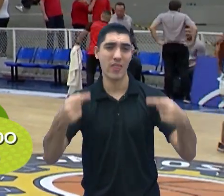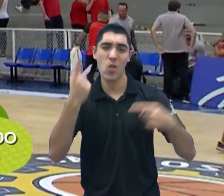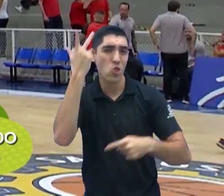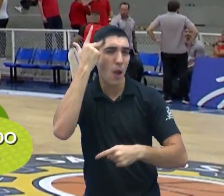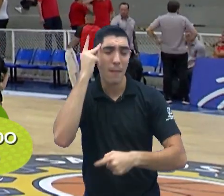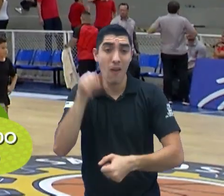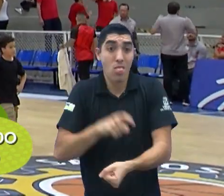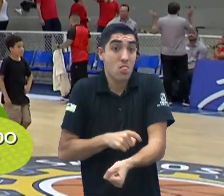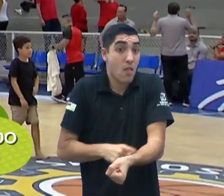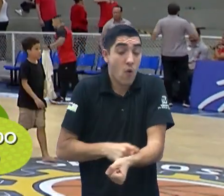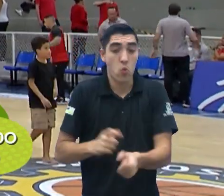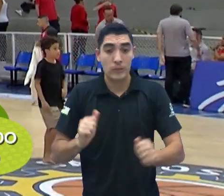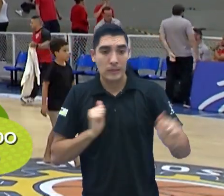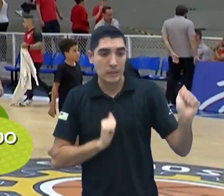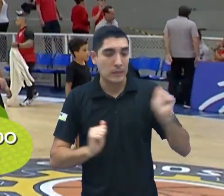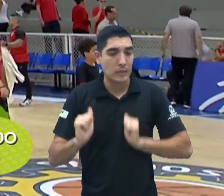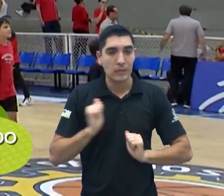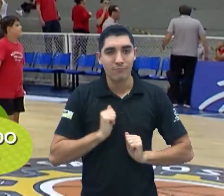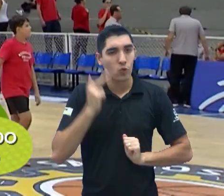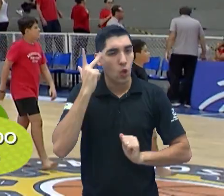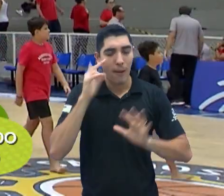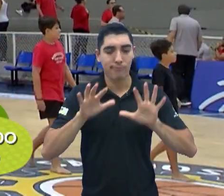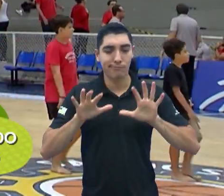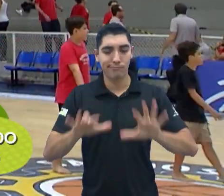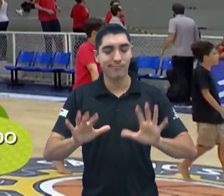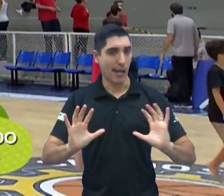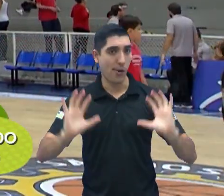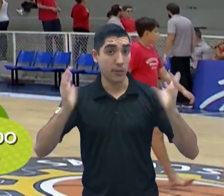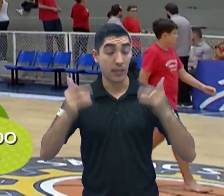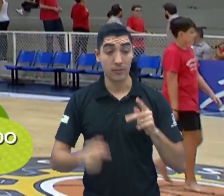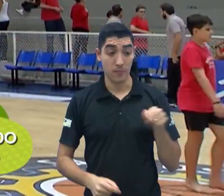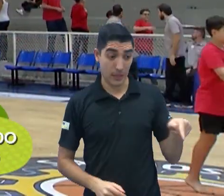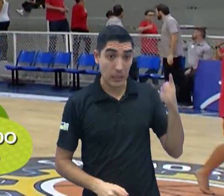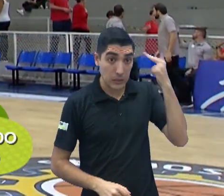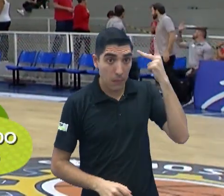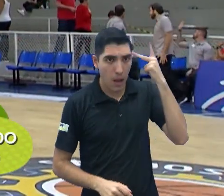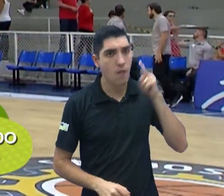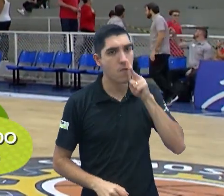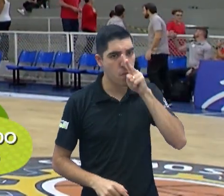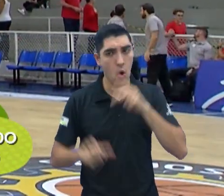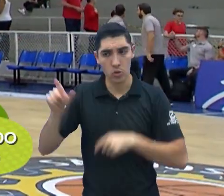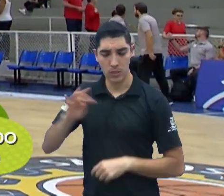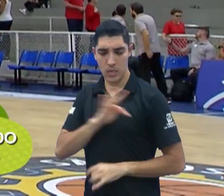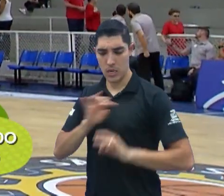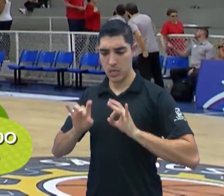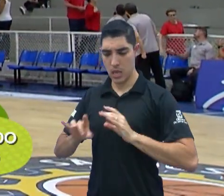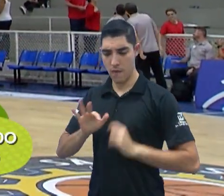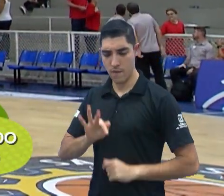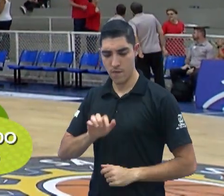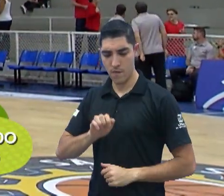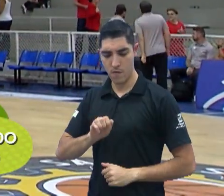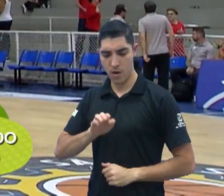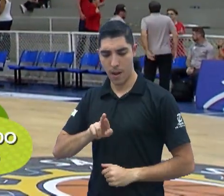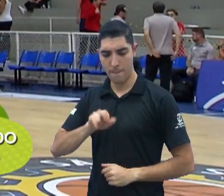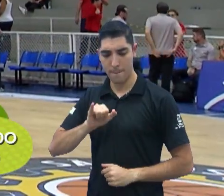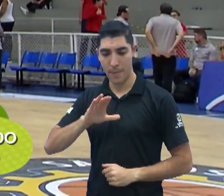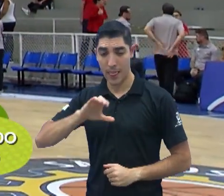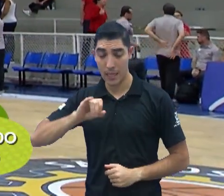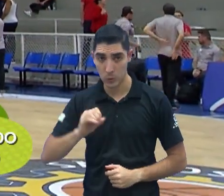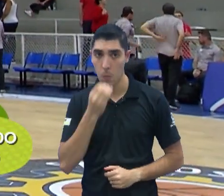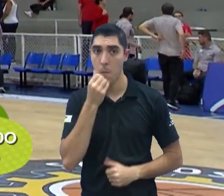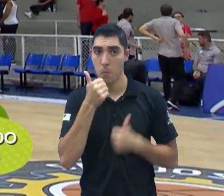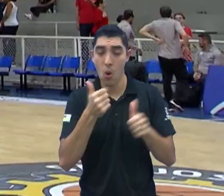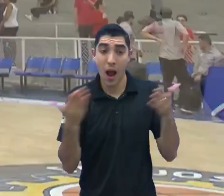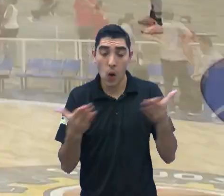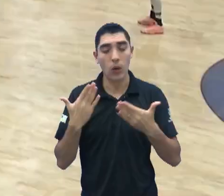mundo ansioso. E a equipe do São Paulo é uma boa equipe, treinada pelo Fabrício, tá vindo de bons jogos. A gente tem que descansar, arrumar os erros para